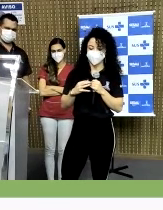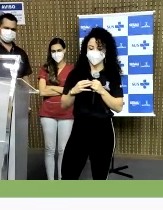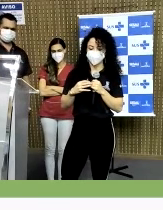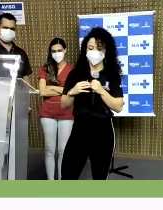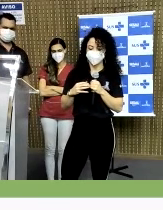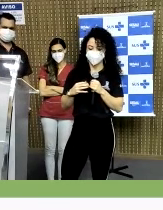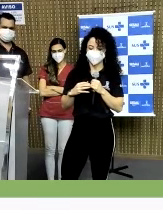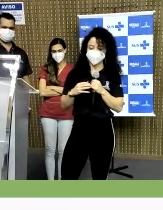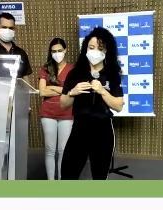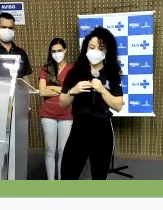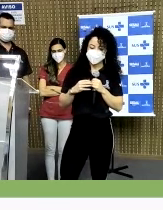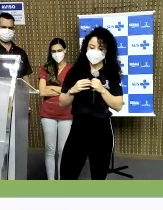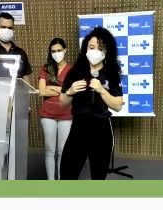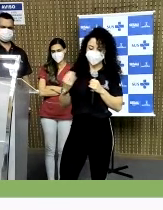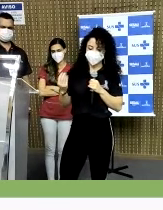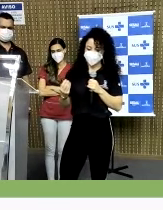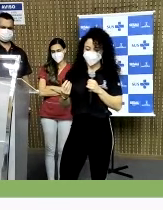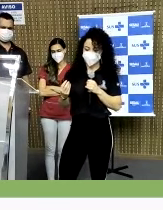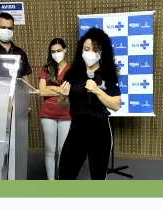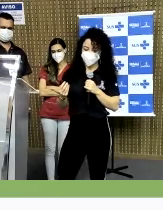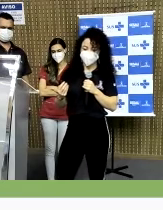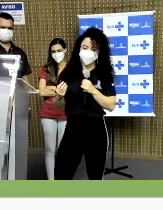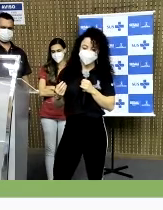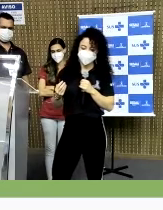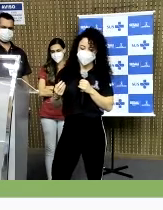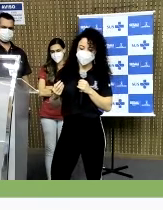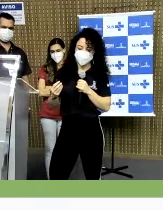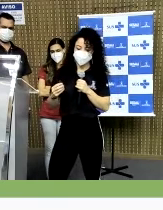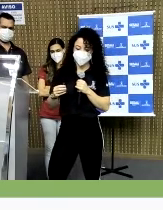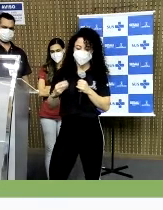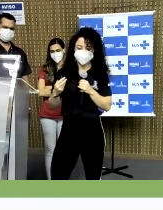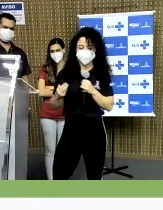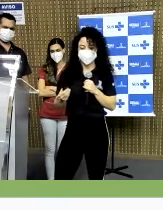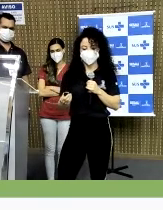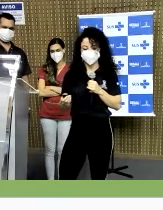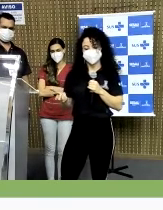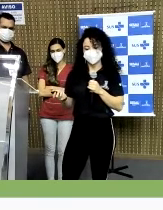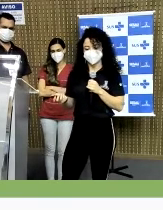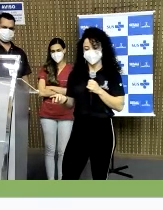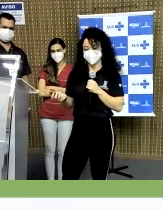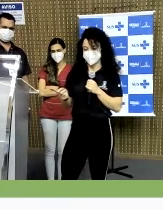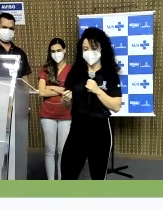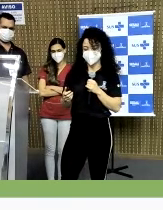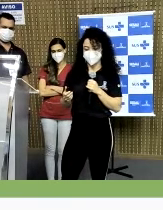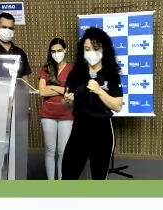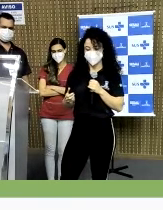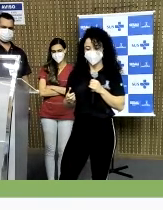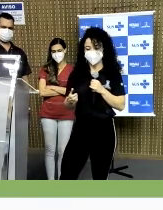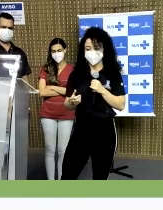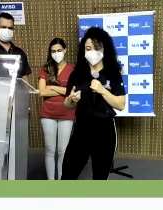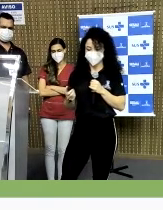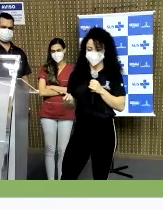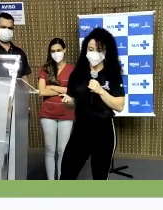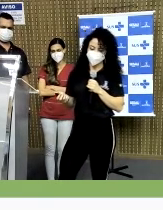de saúde bucal realizou em relação à pandemia de Covid, eles só não auxiliaram na realização dos testes, né, e